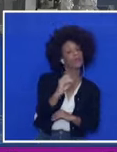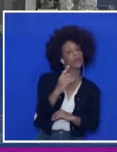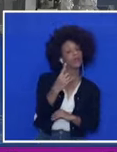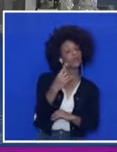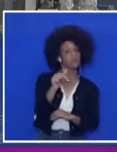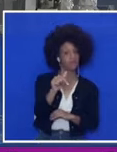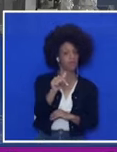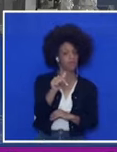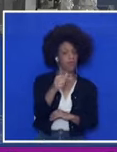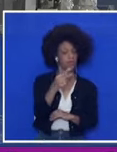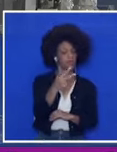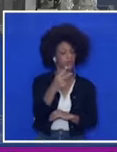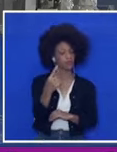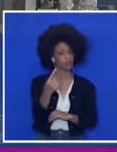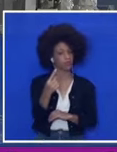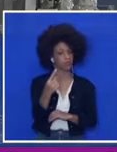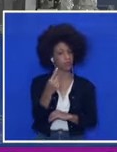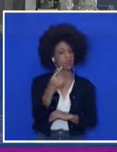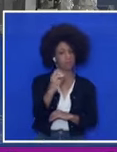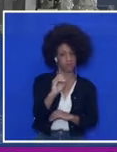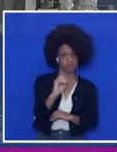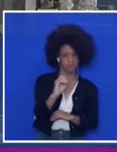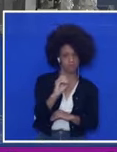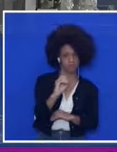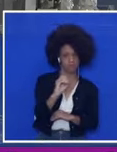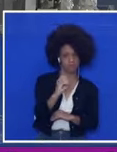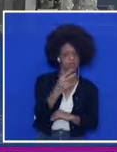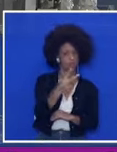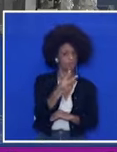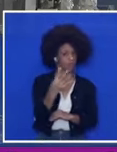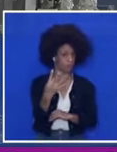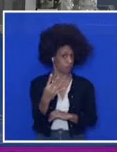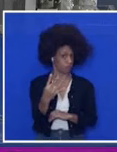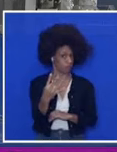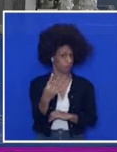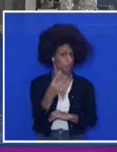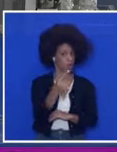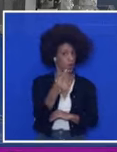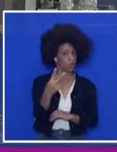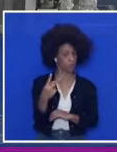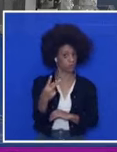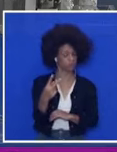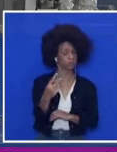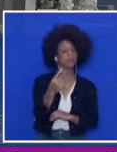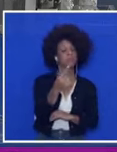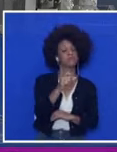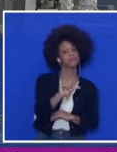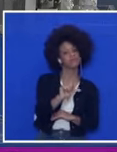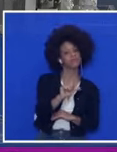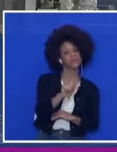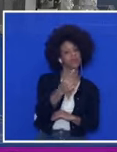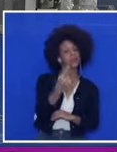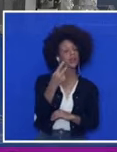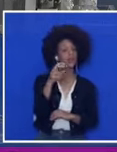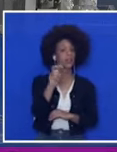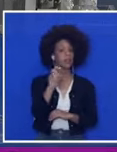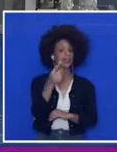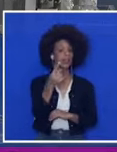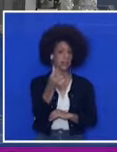20, 17, 21, 10, 24, 12, 19,